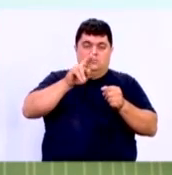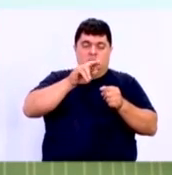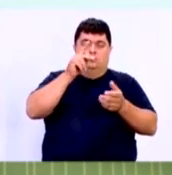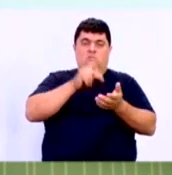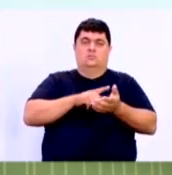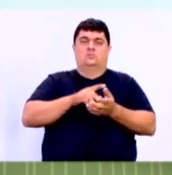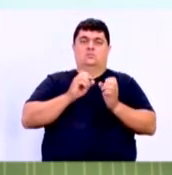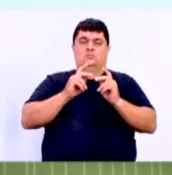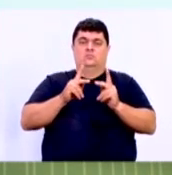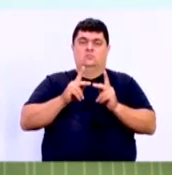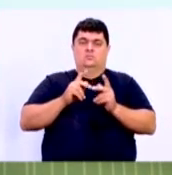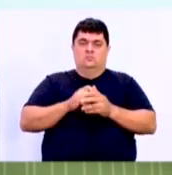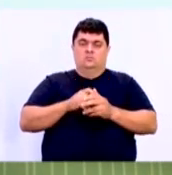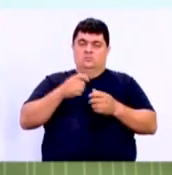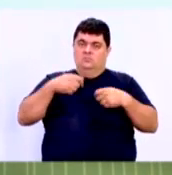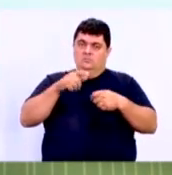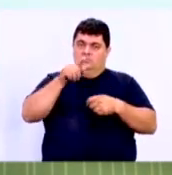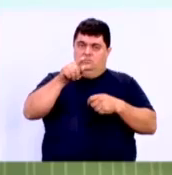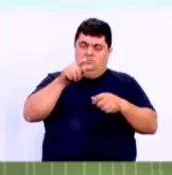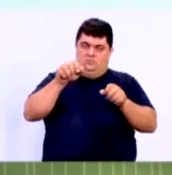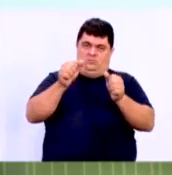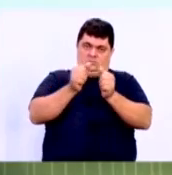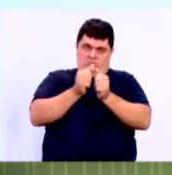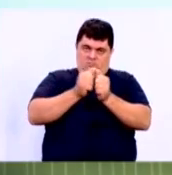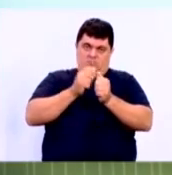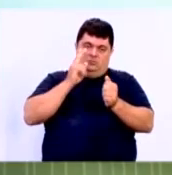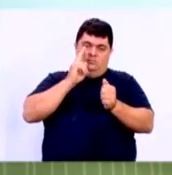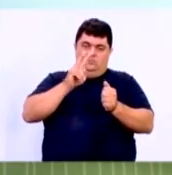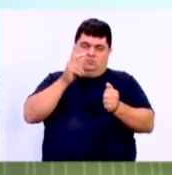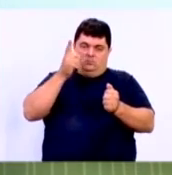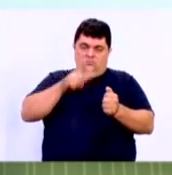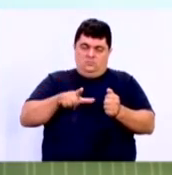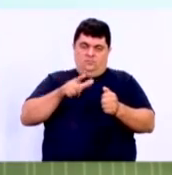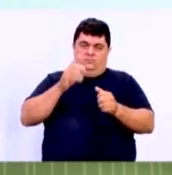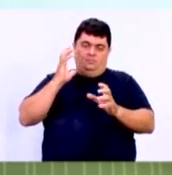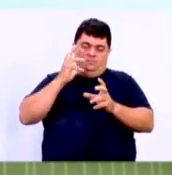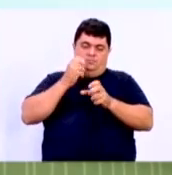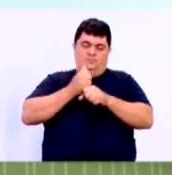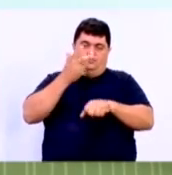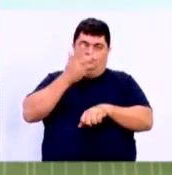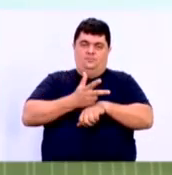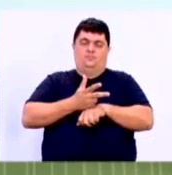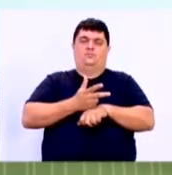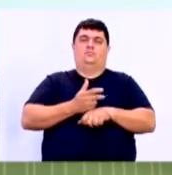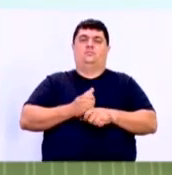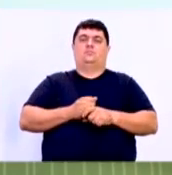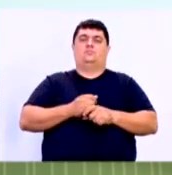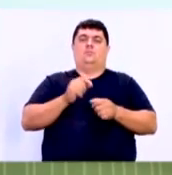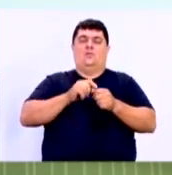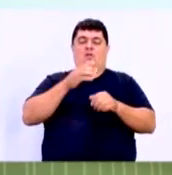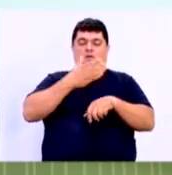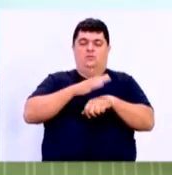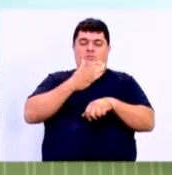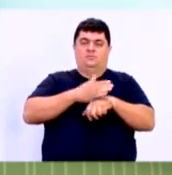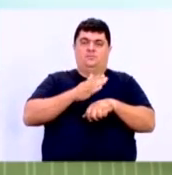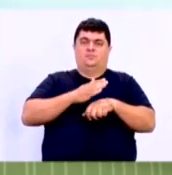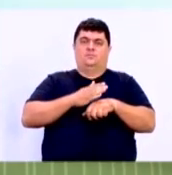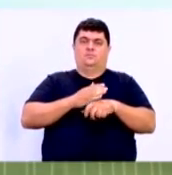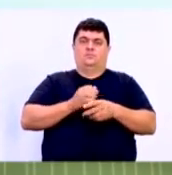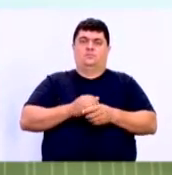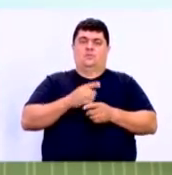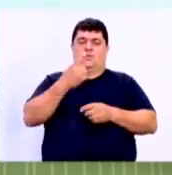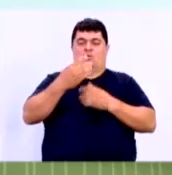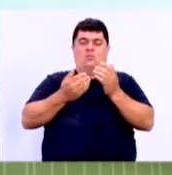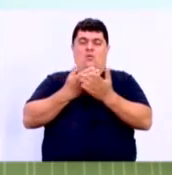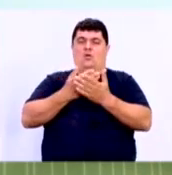prática, tá ok? Mas eu preciso de você, preciso que você reveja essas aulas e façam atividades. Não vai ser numa aula